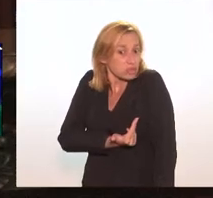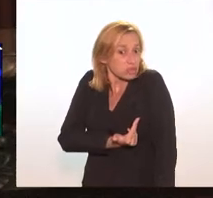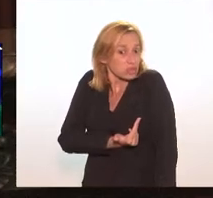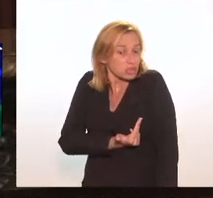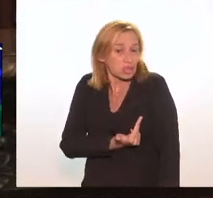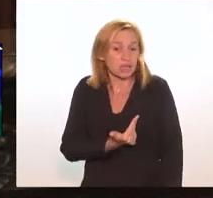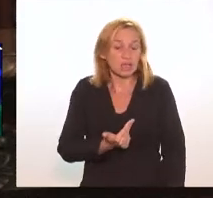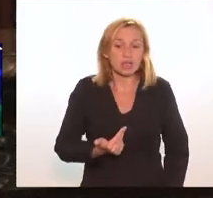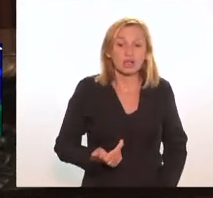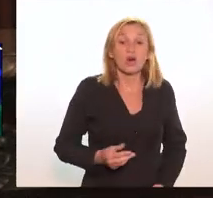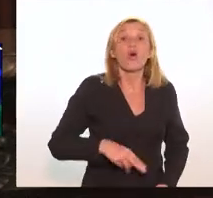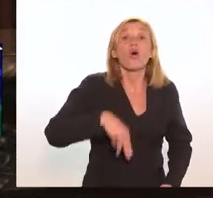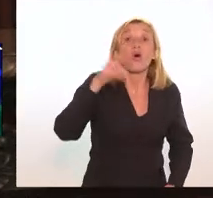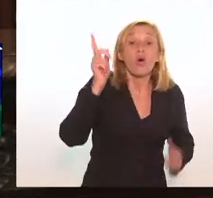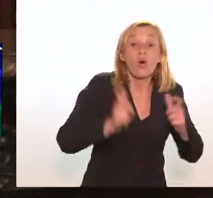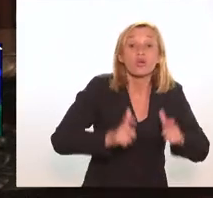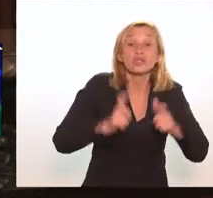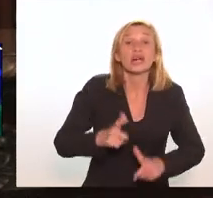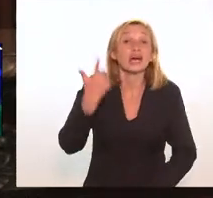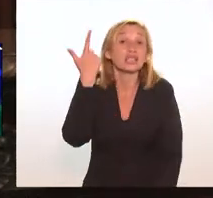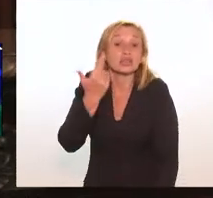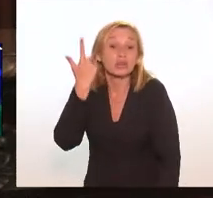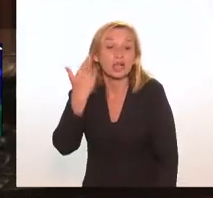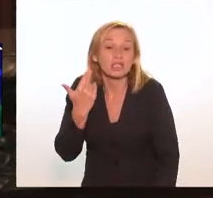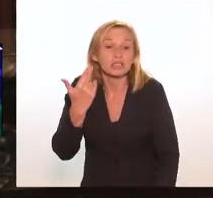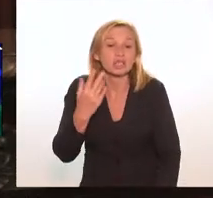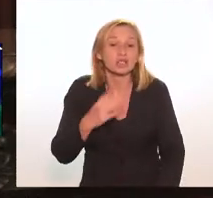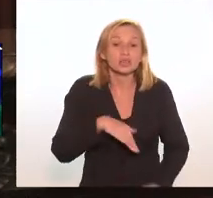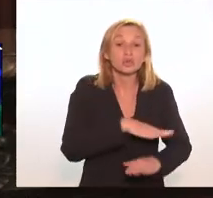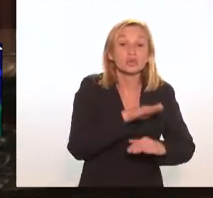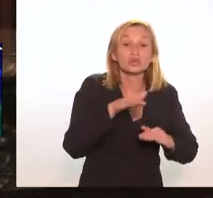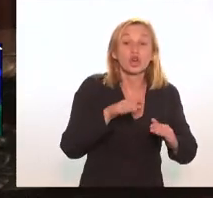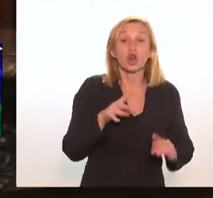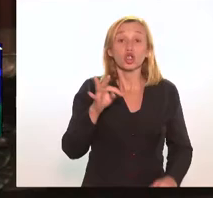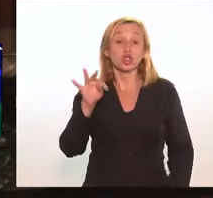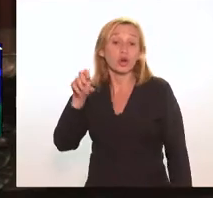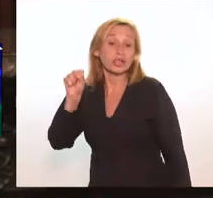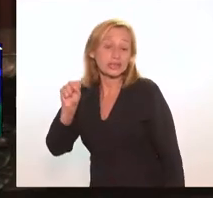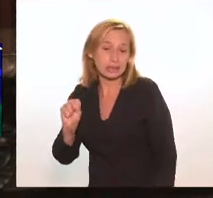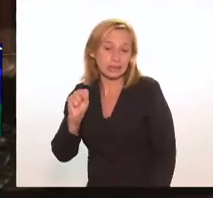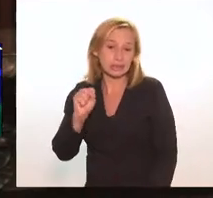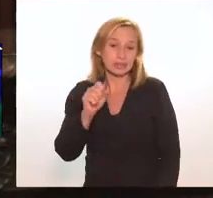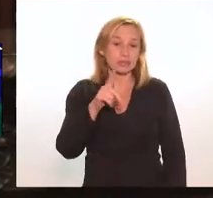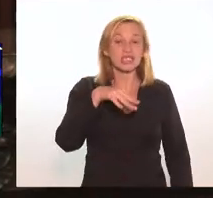Onde está a naturalidade de todes, meninex?